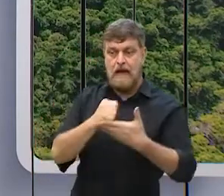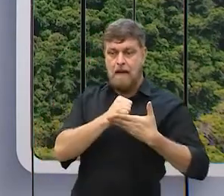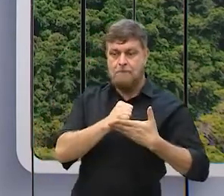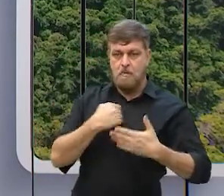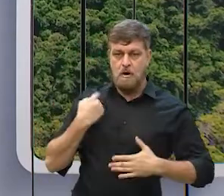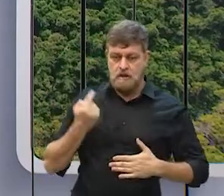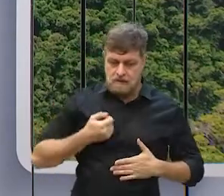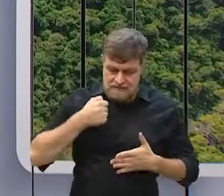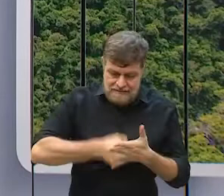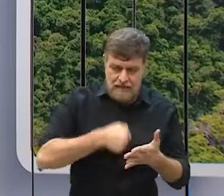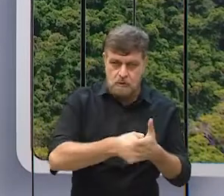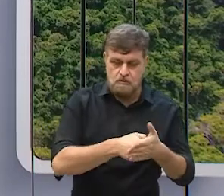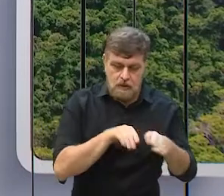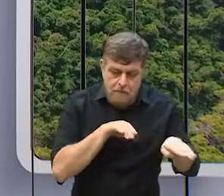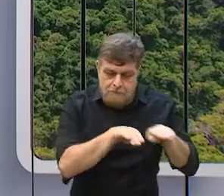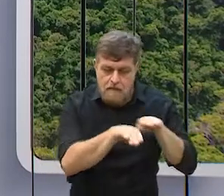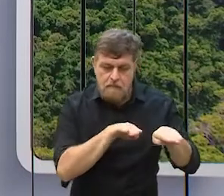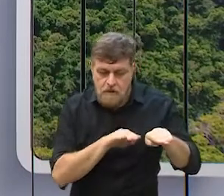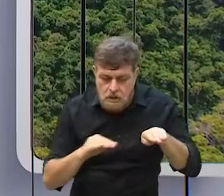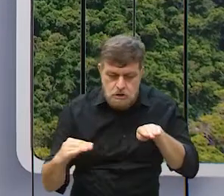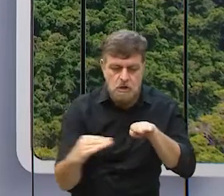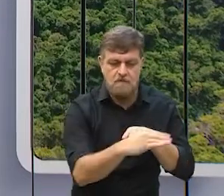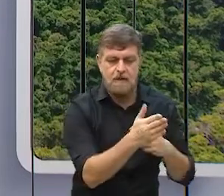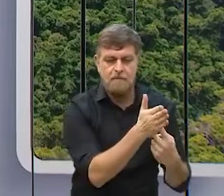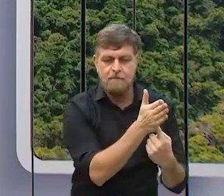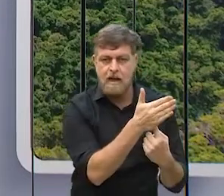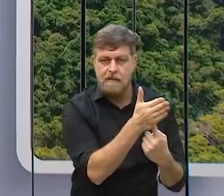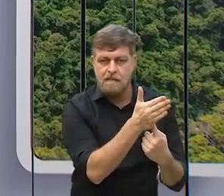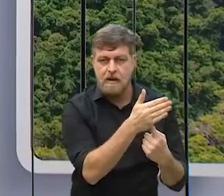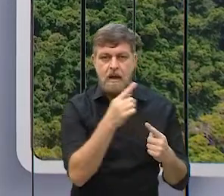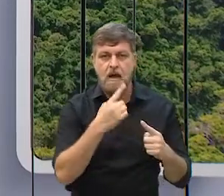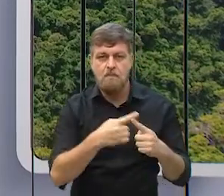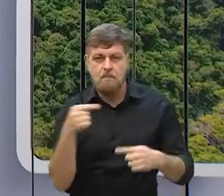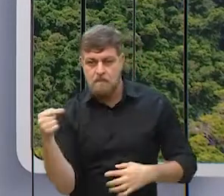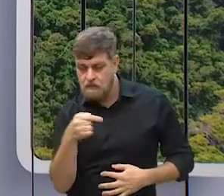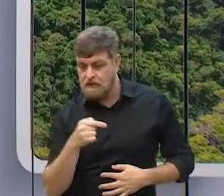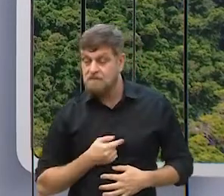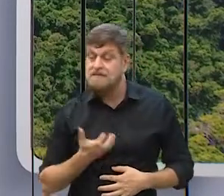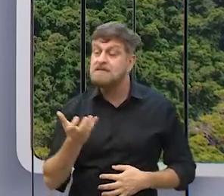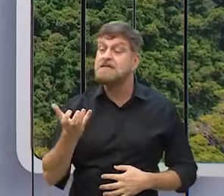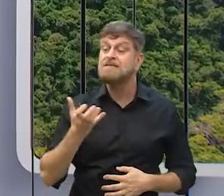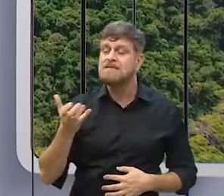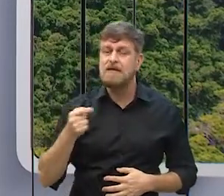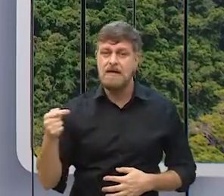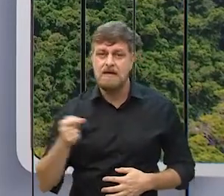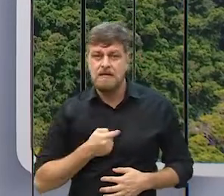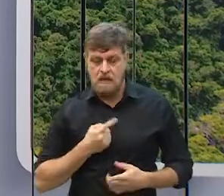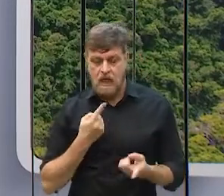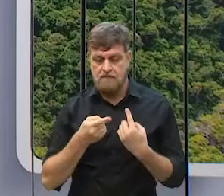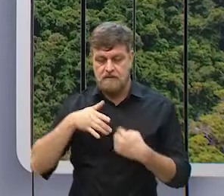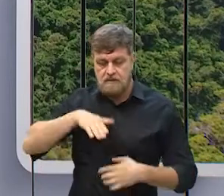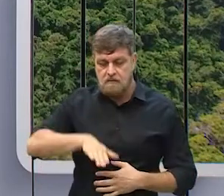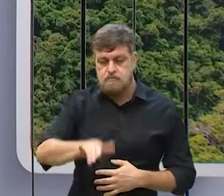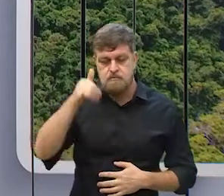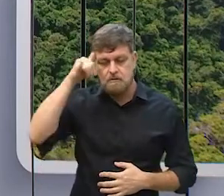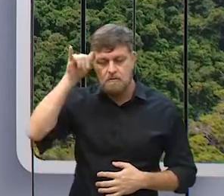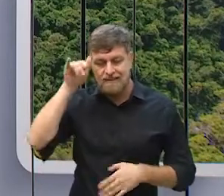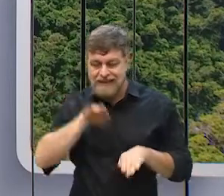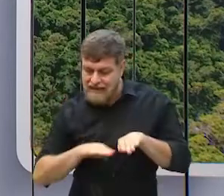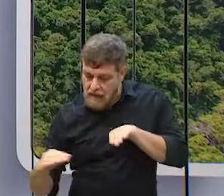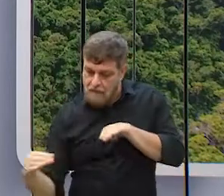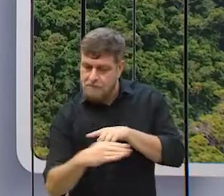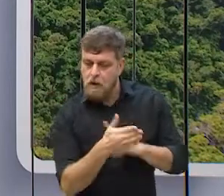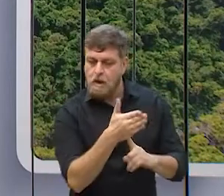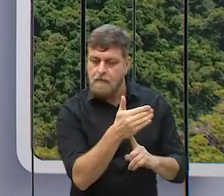nesse pleito, que ali não é só uma questão de, mas por que vocês querem que a John Boy Dunlop tenha acesso para Bandeirantes,